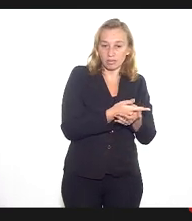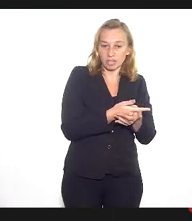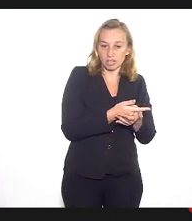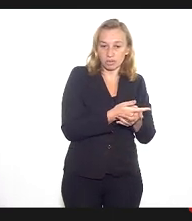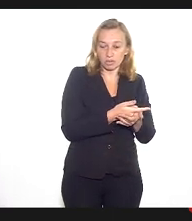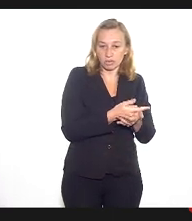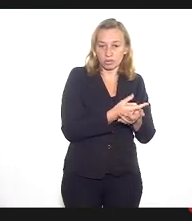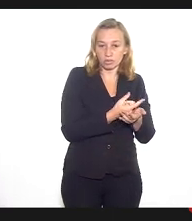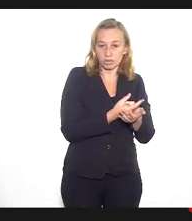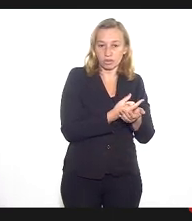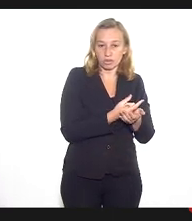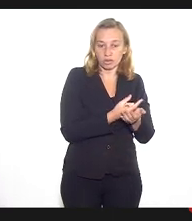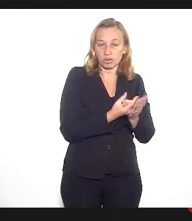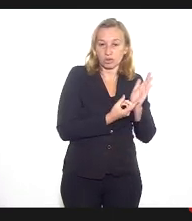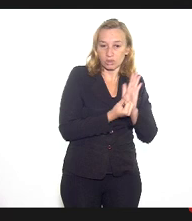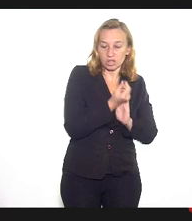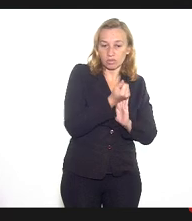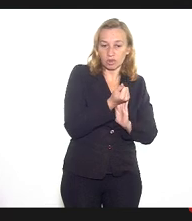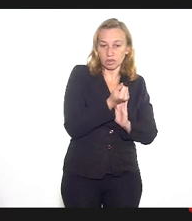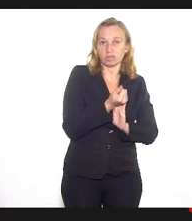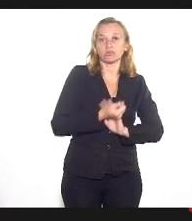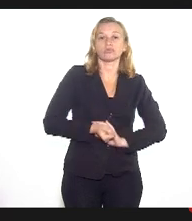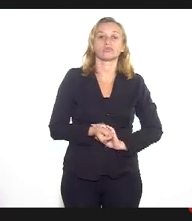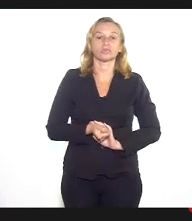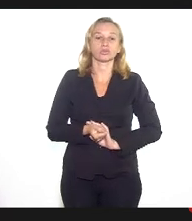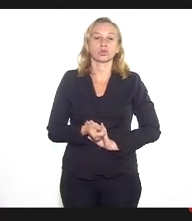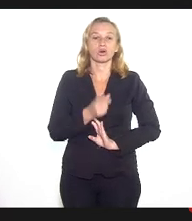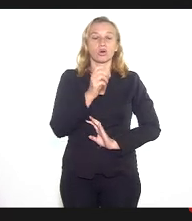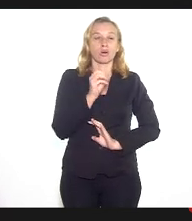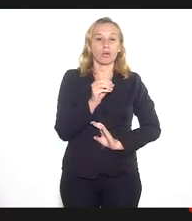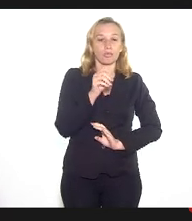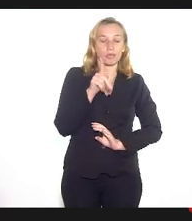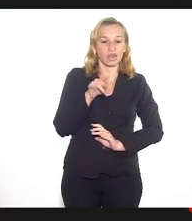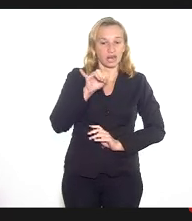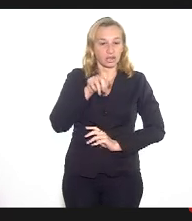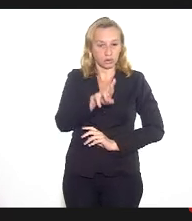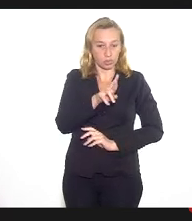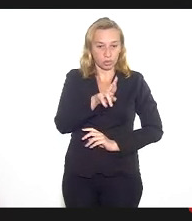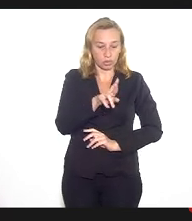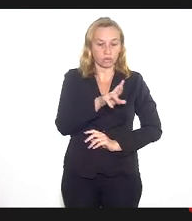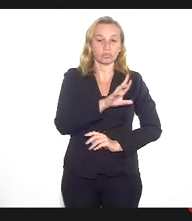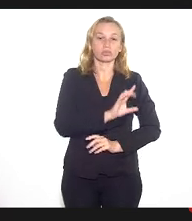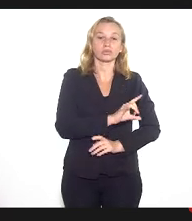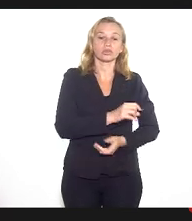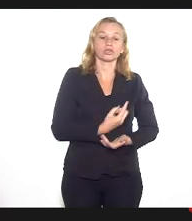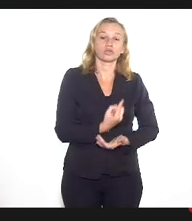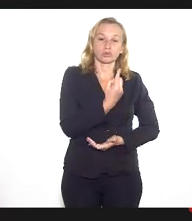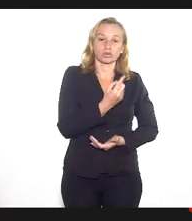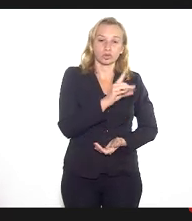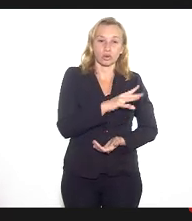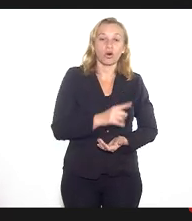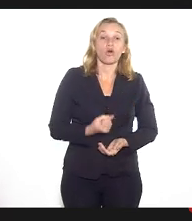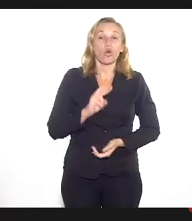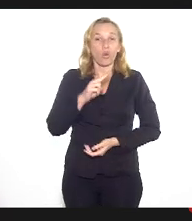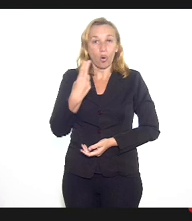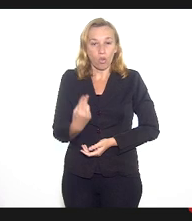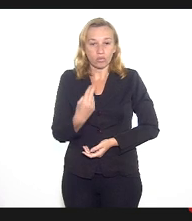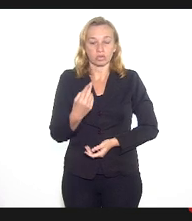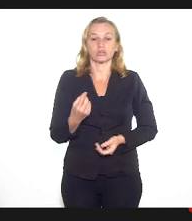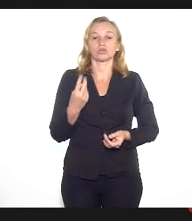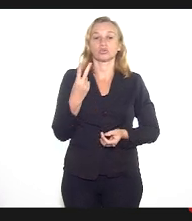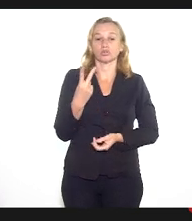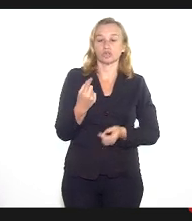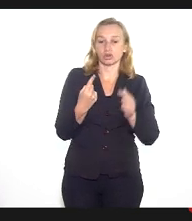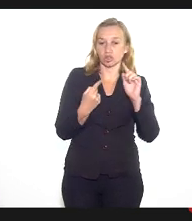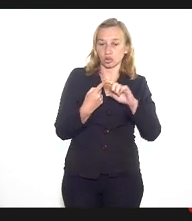operador, de forma proporcional à participação de cada consorciado, ou você tem uma segunda